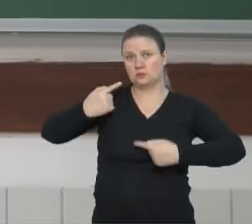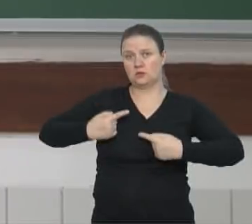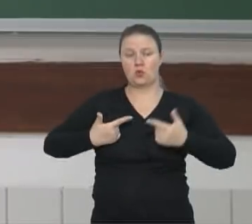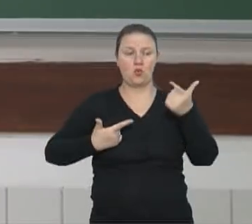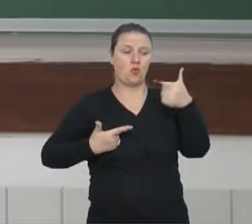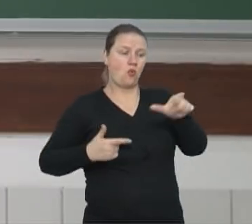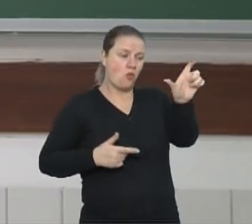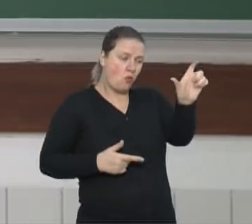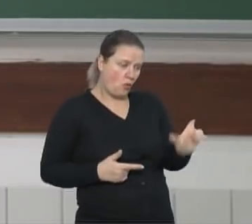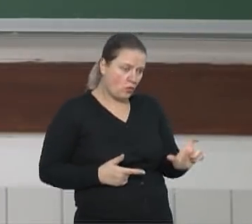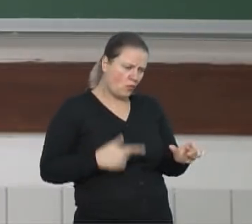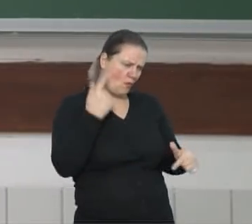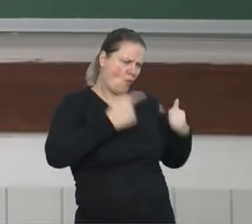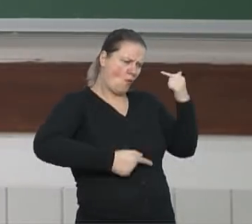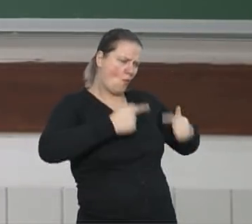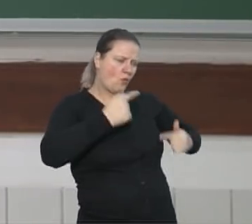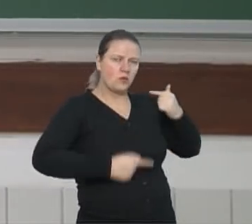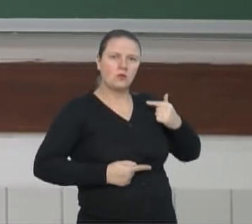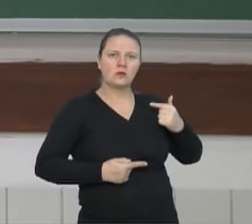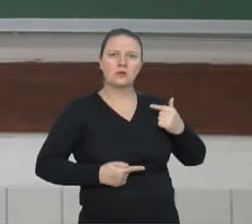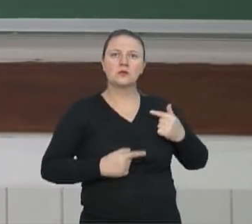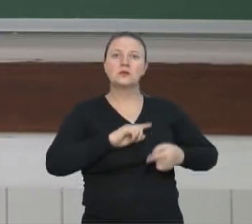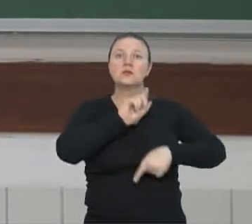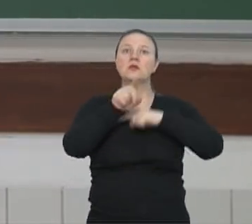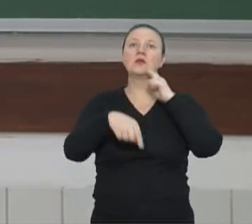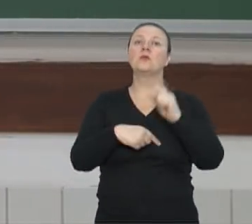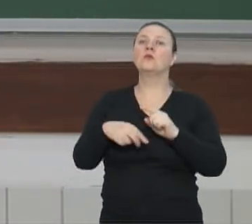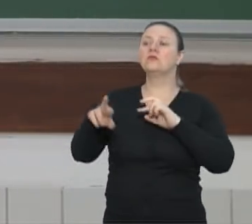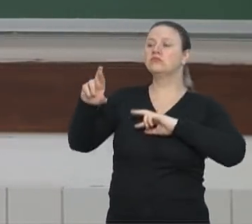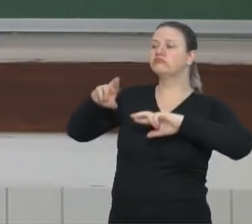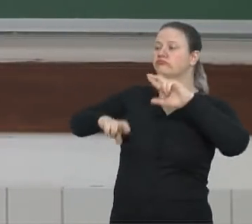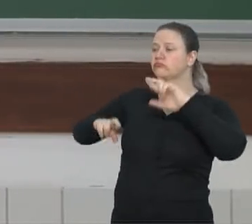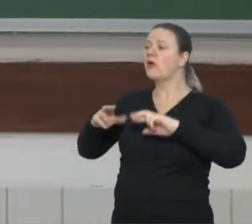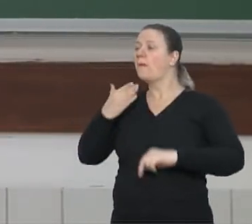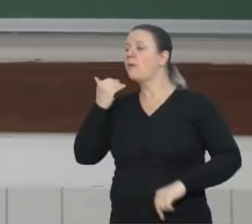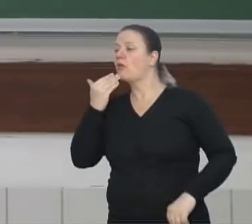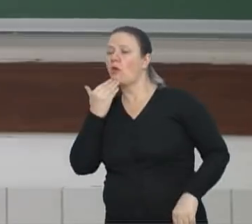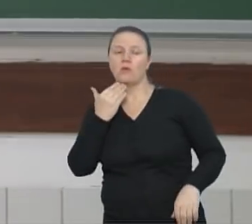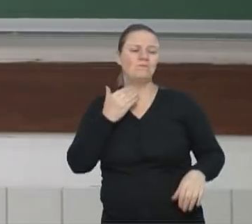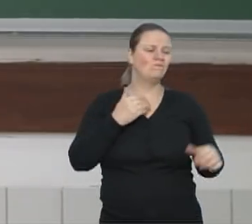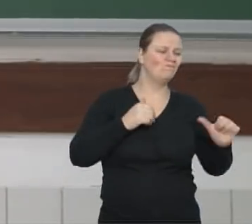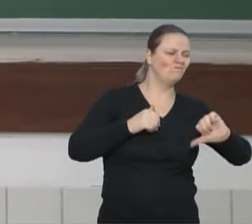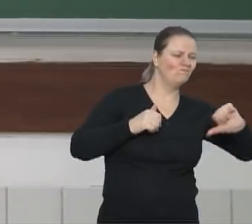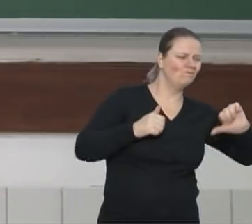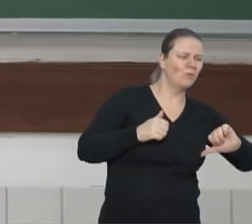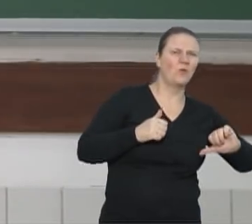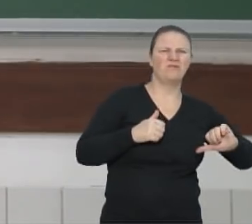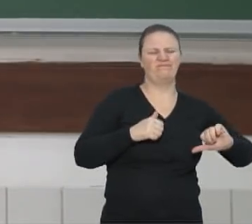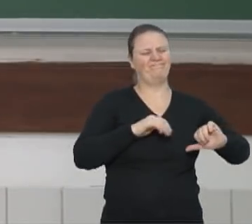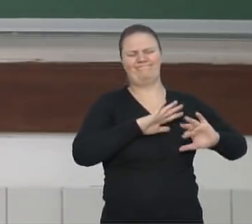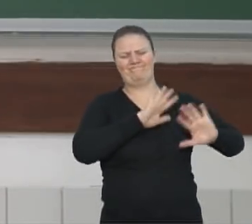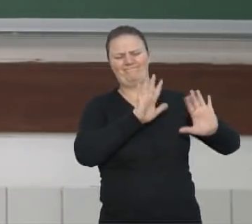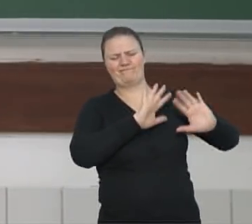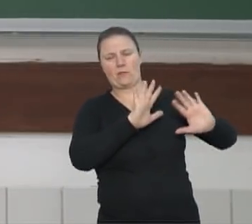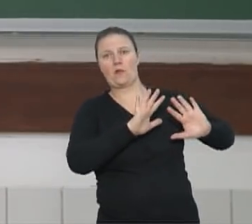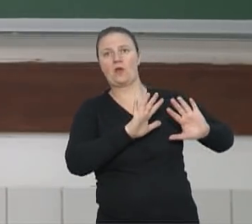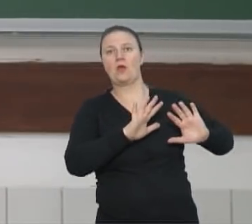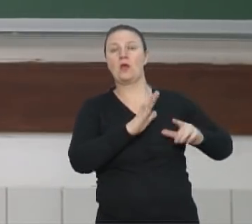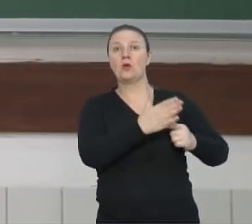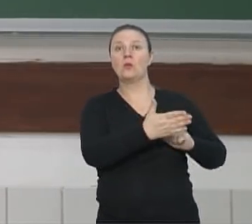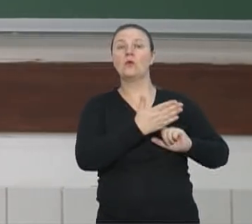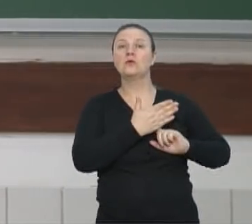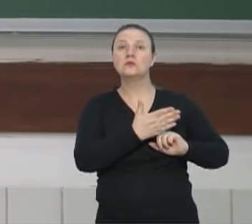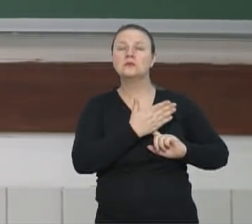vai debater. E assim, nós vamos verificar aquele que foi melhor. Aquele que mostrou mais habilidade